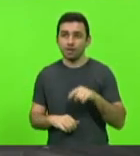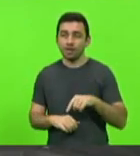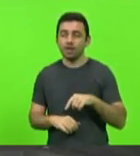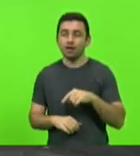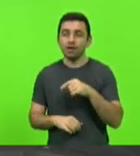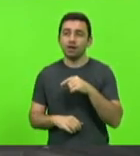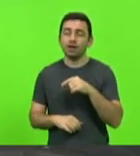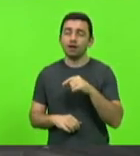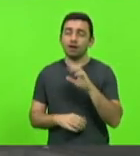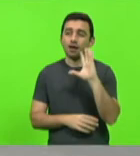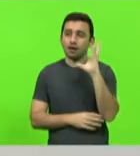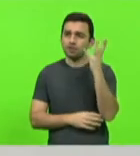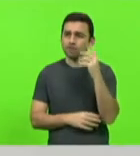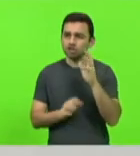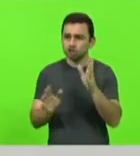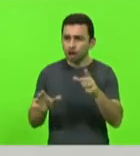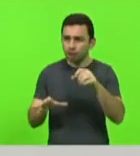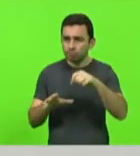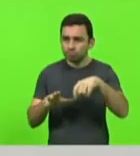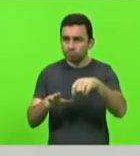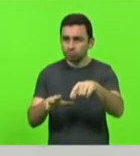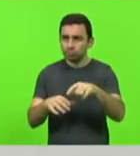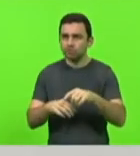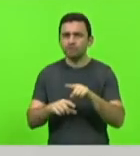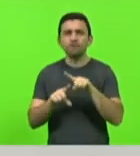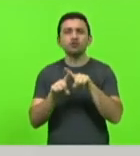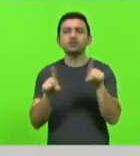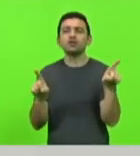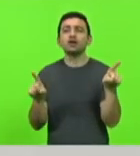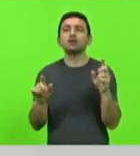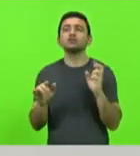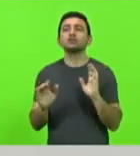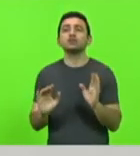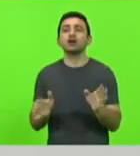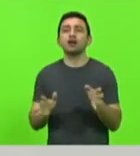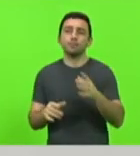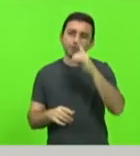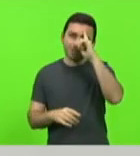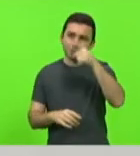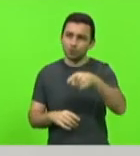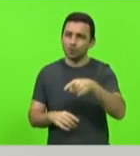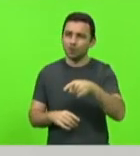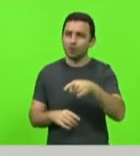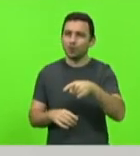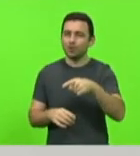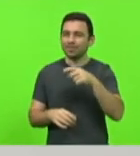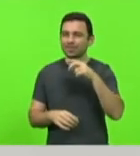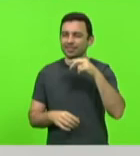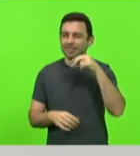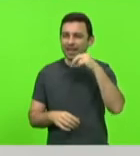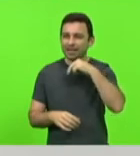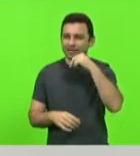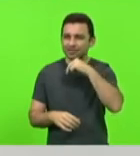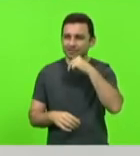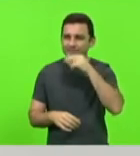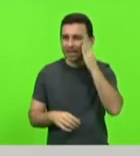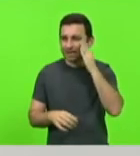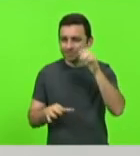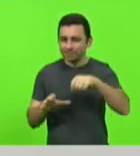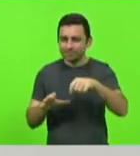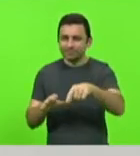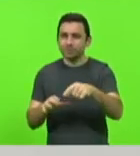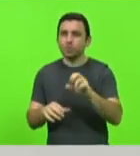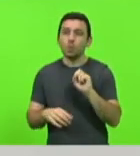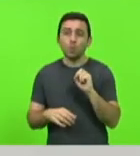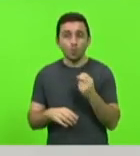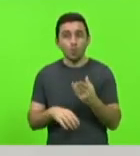plantou a sua? Quantos de vocês ou mandaram o neto plantar ou fizeram o seu